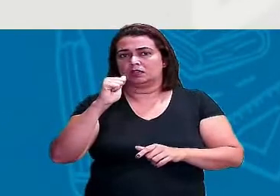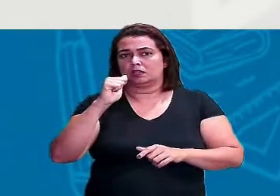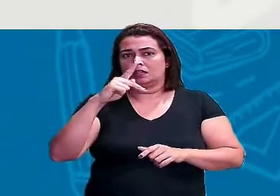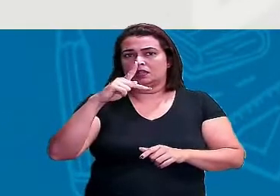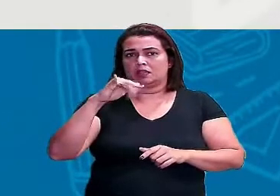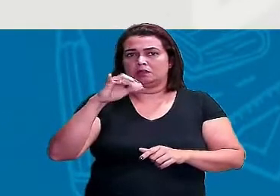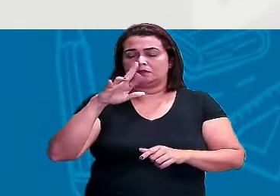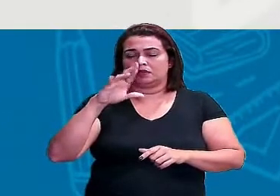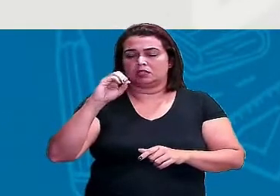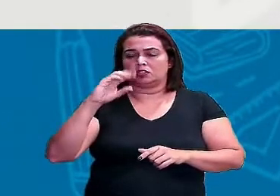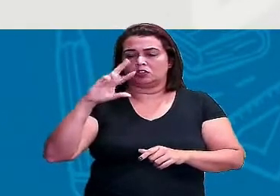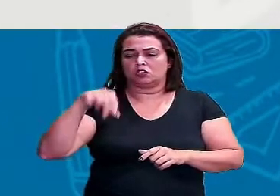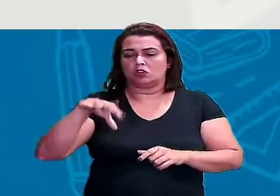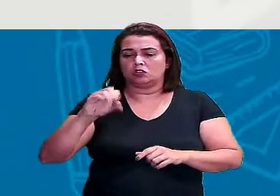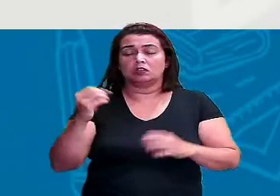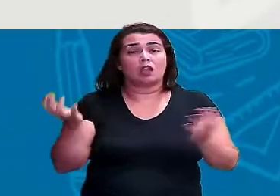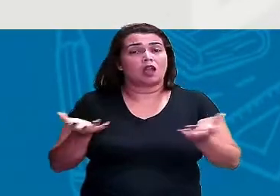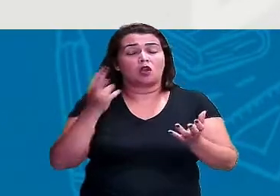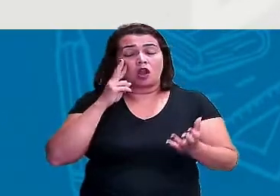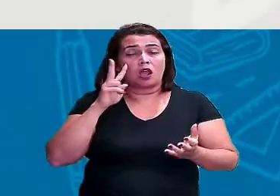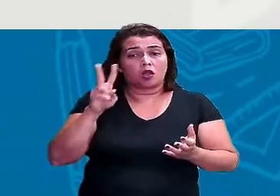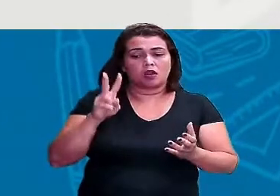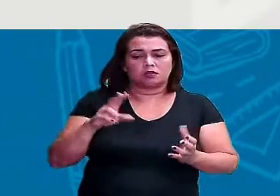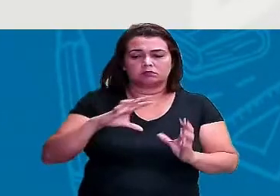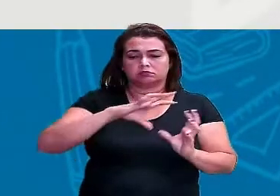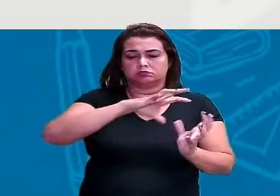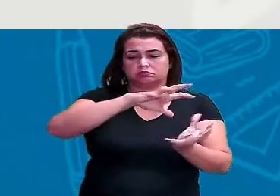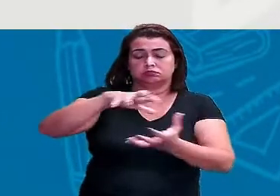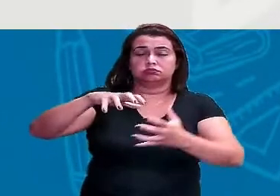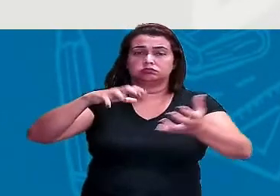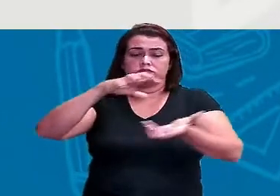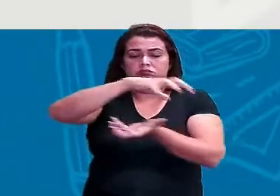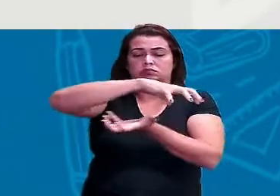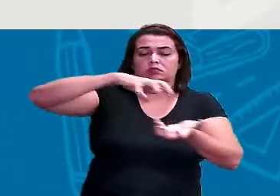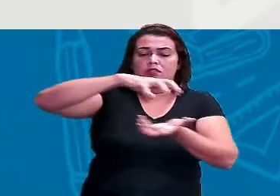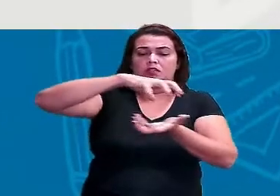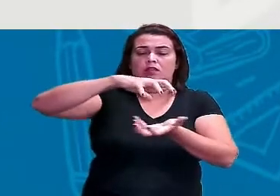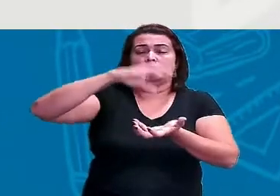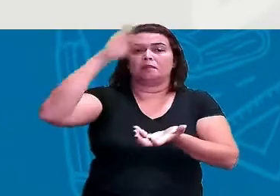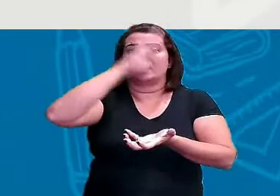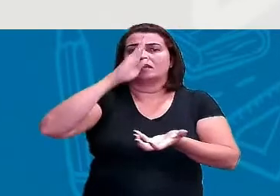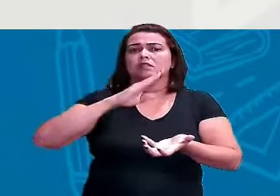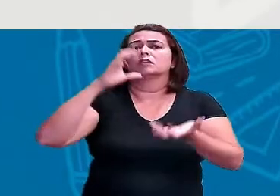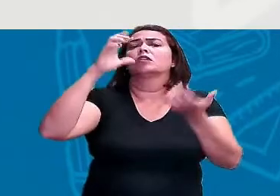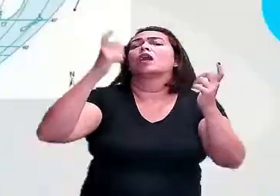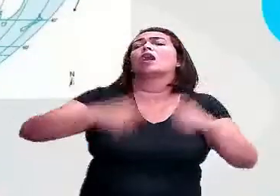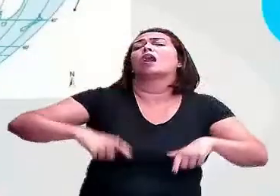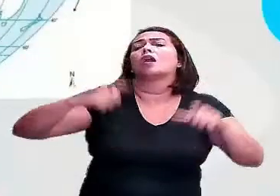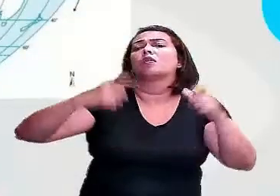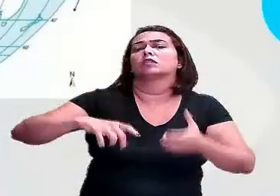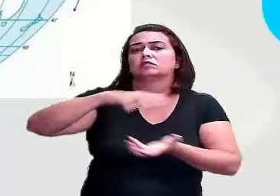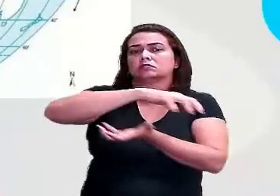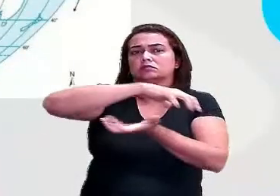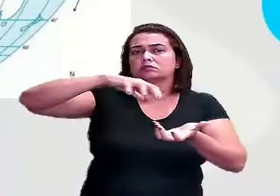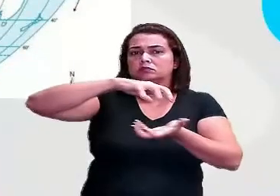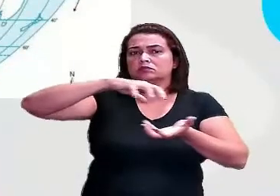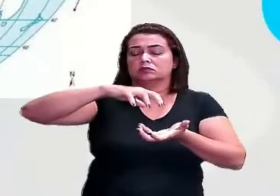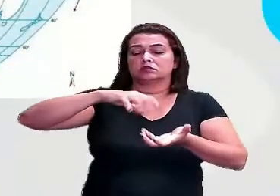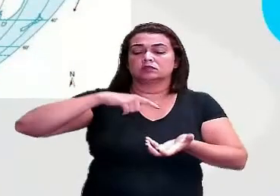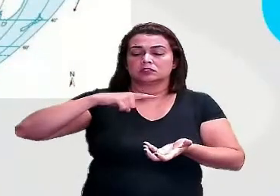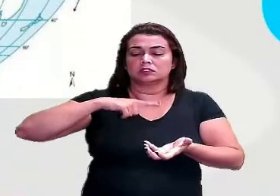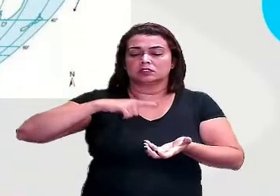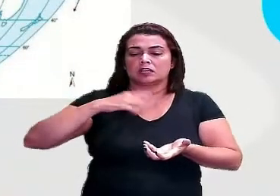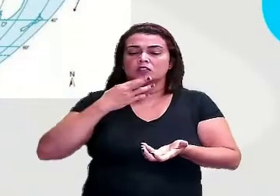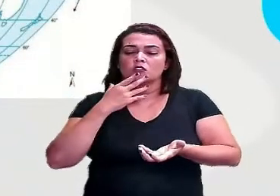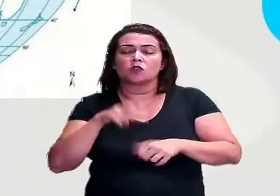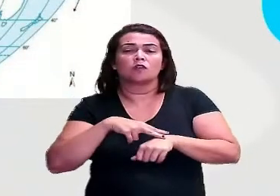E aqui, nós olhamos esse mapa. Em que hemisfério se encontra o Brasil? Nós vamos localizar o Brasil ali mais em tom de verde, e